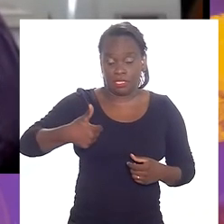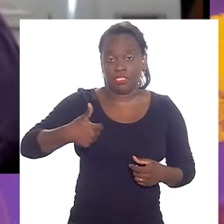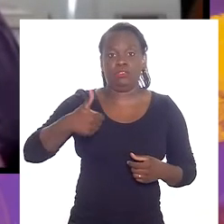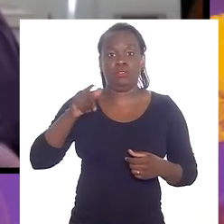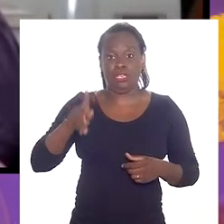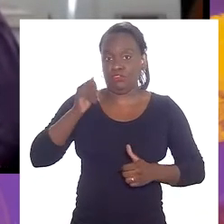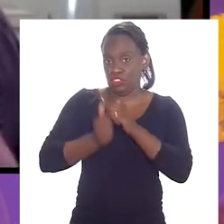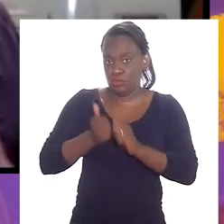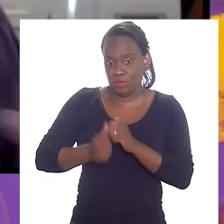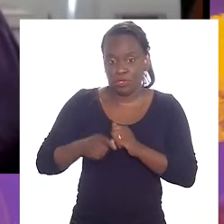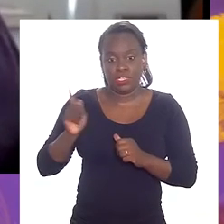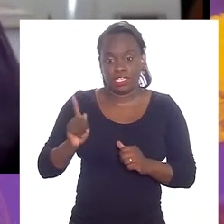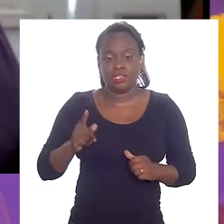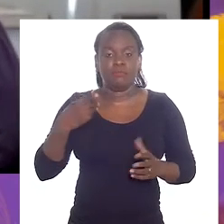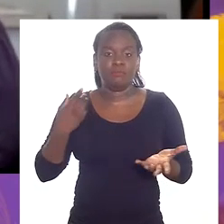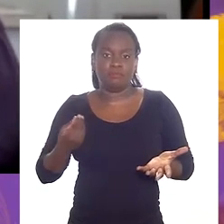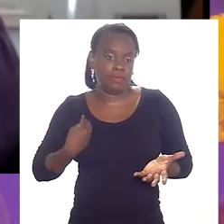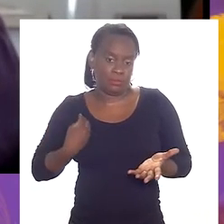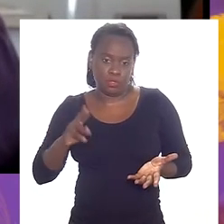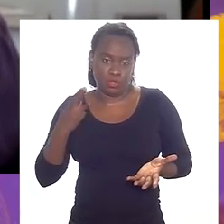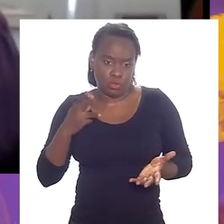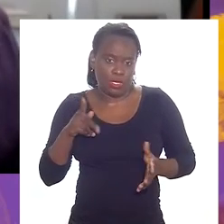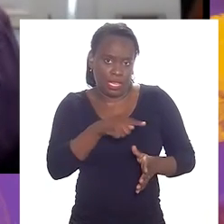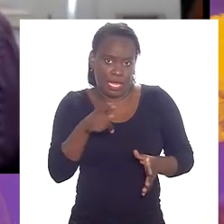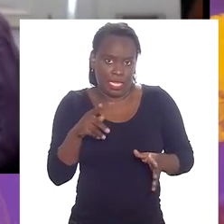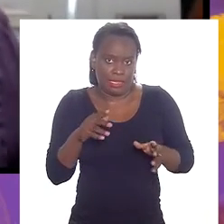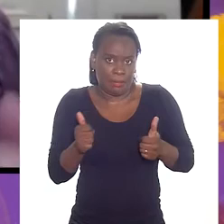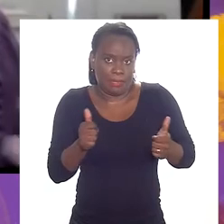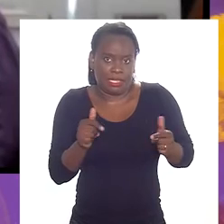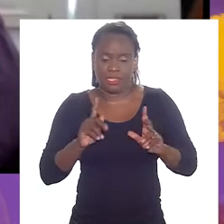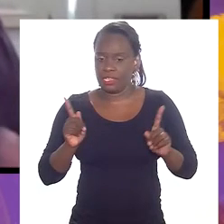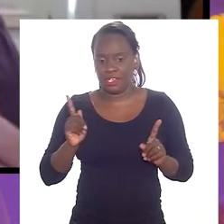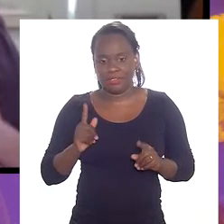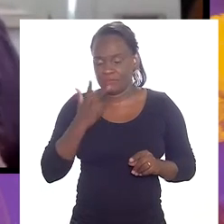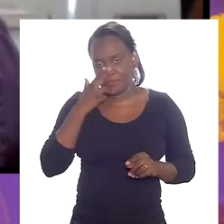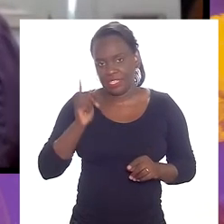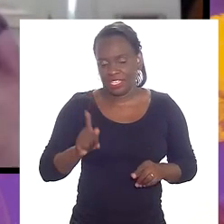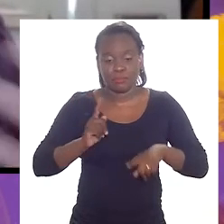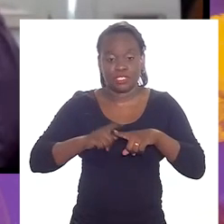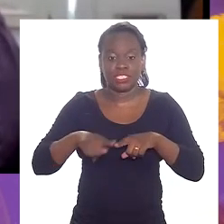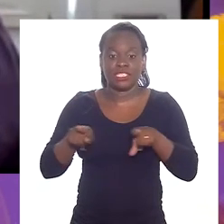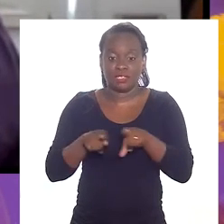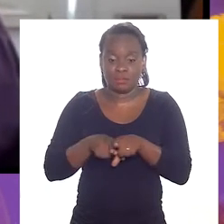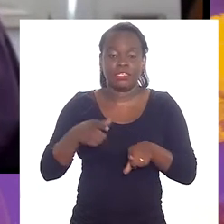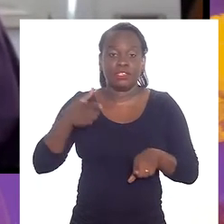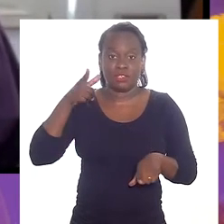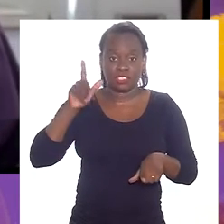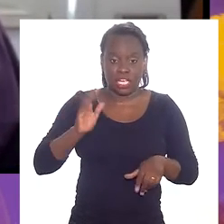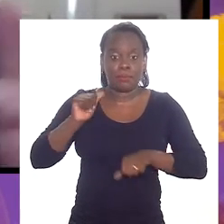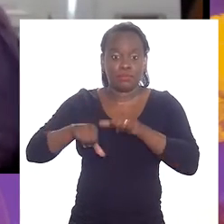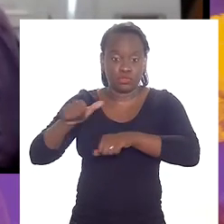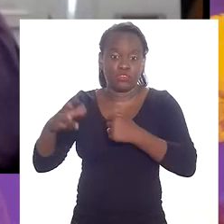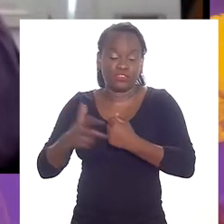em primeiro lugar não Eu imagino que a situação do Uruguai esteja sob controle e de parece que não está porque hoje também uma uma uma